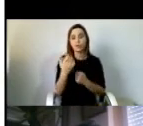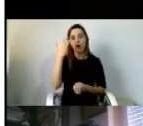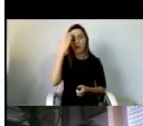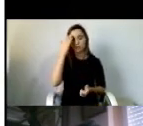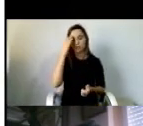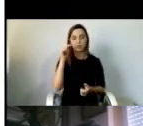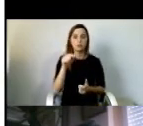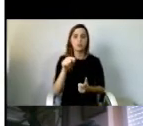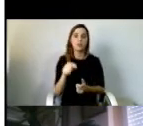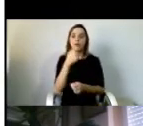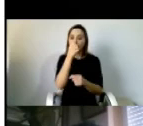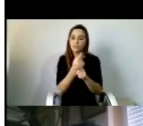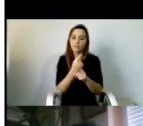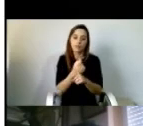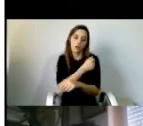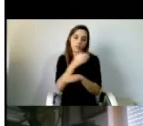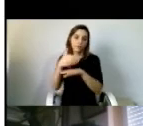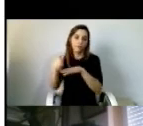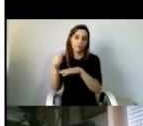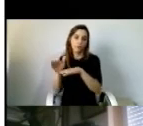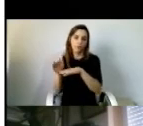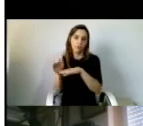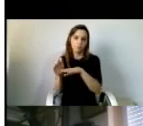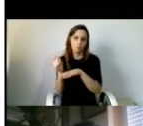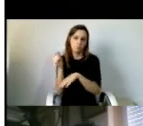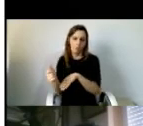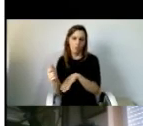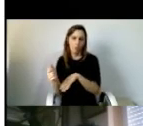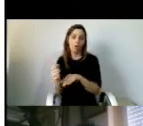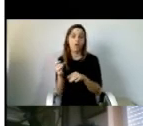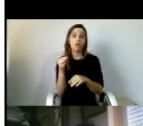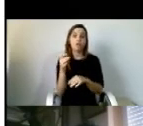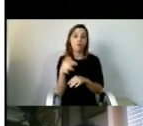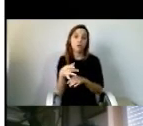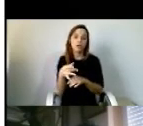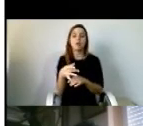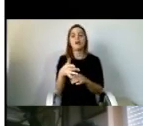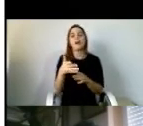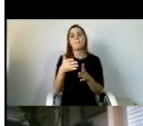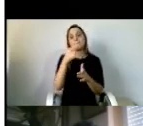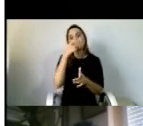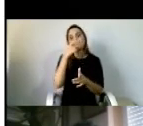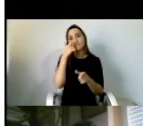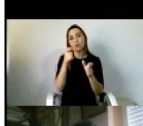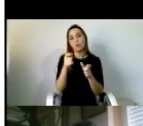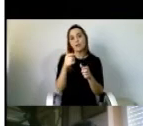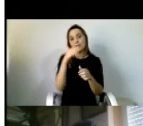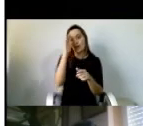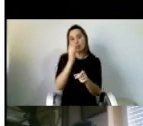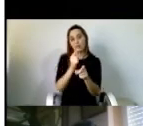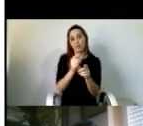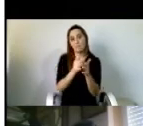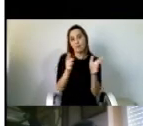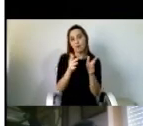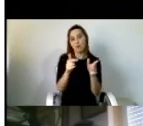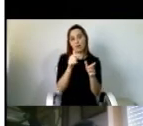realiza atividades fora de casa menos vezes do que a maioria das pessoas da sua idade. E isso deve-se a fatores como não ter